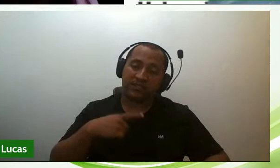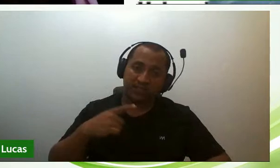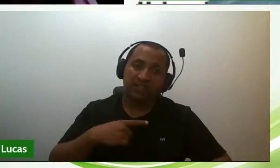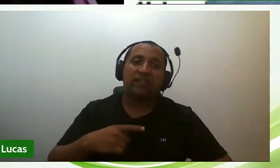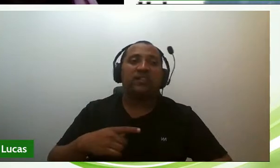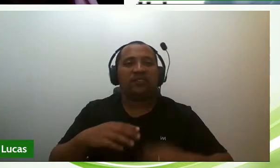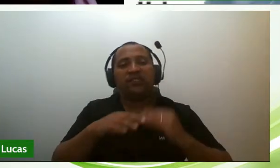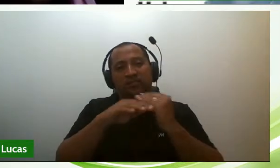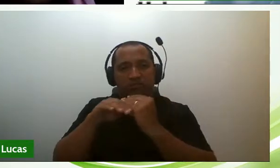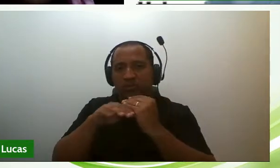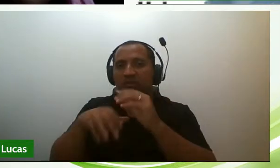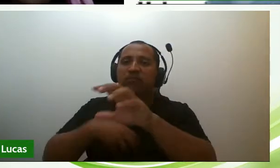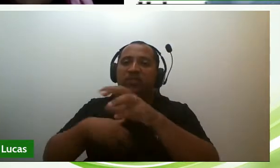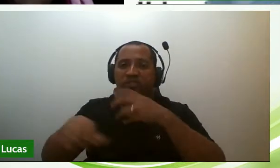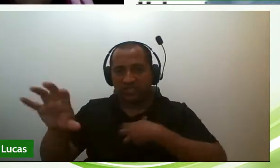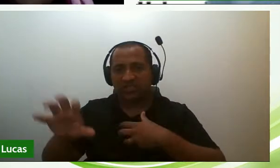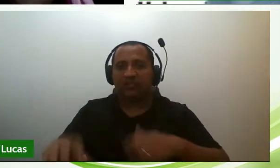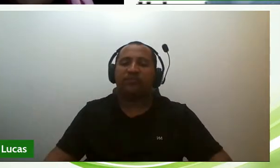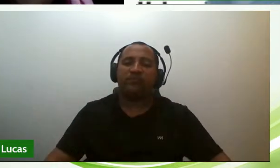pressupõe a empatia.